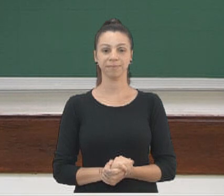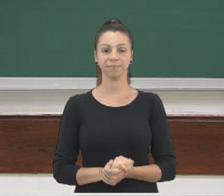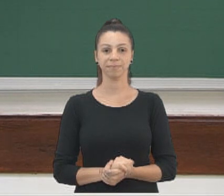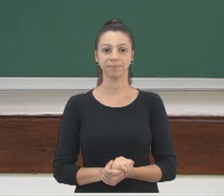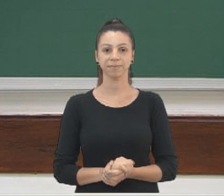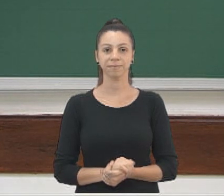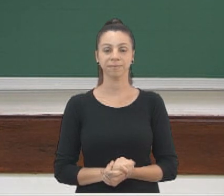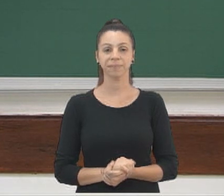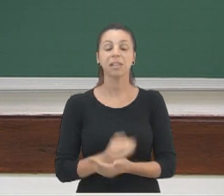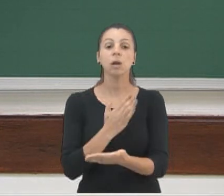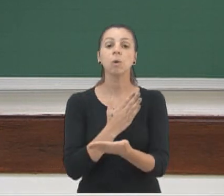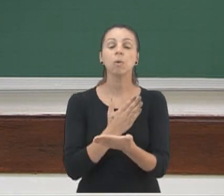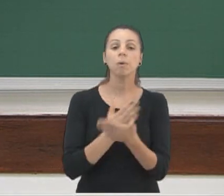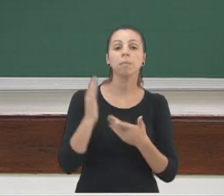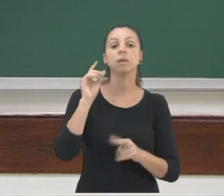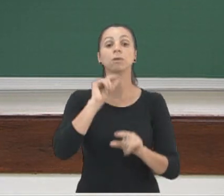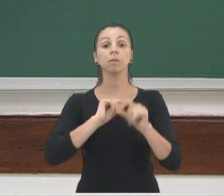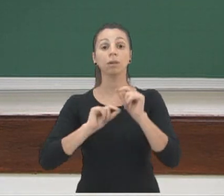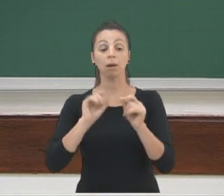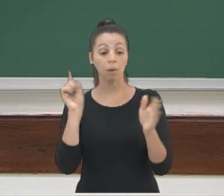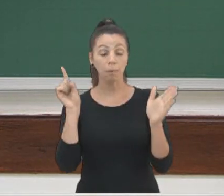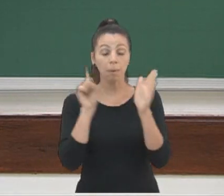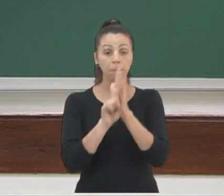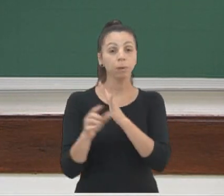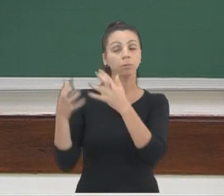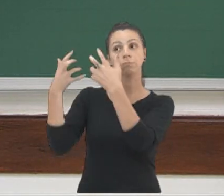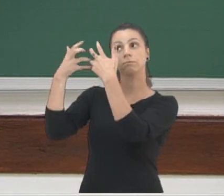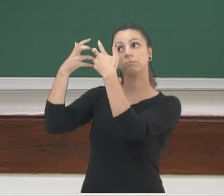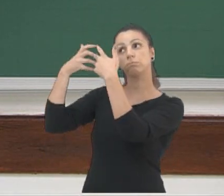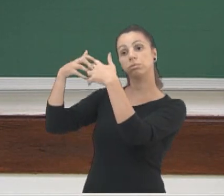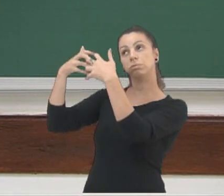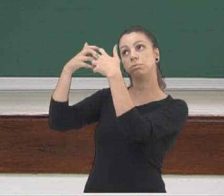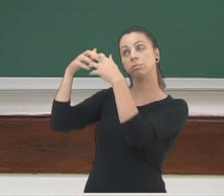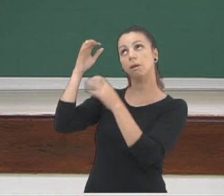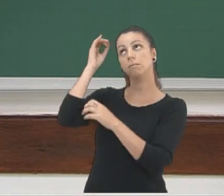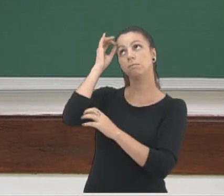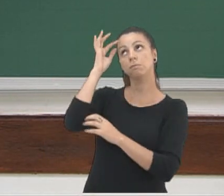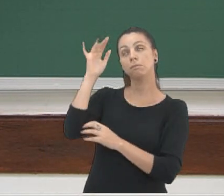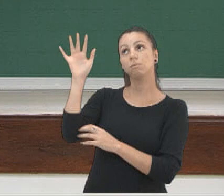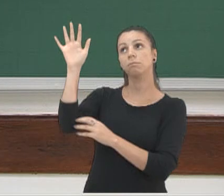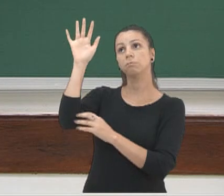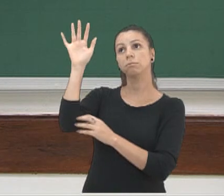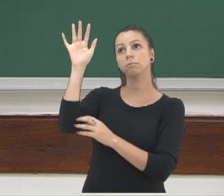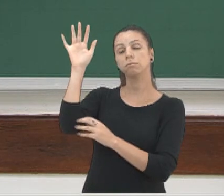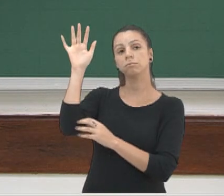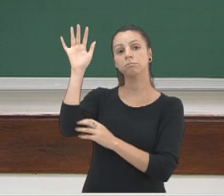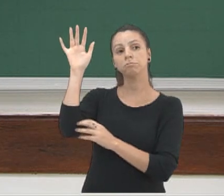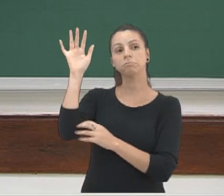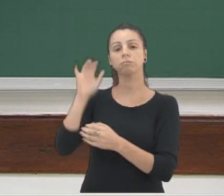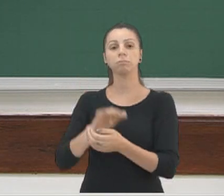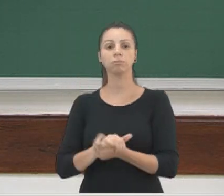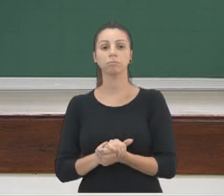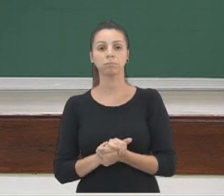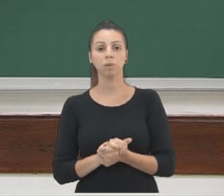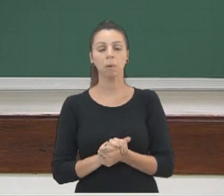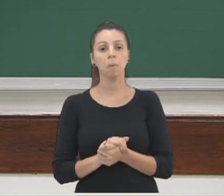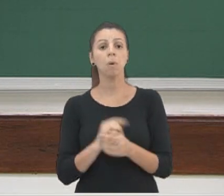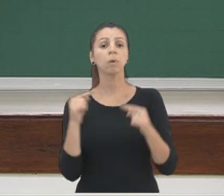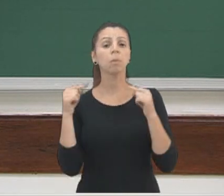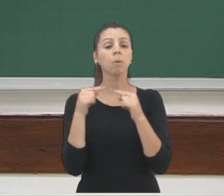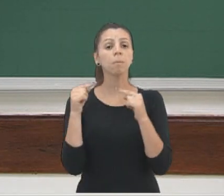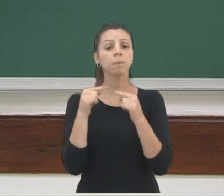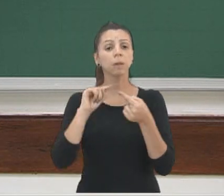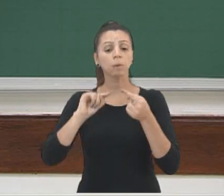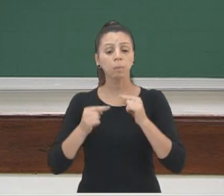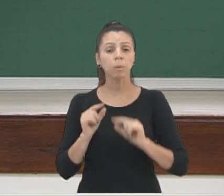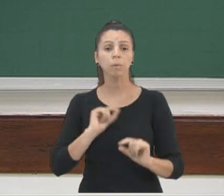A gente começa com uma pergunta reflexiva. Eu diria uma pergunta intimista que combina